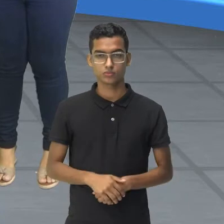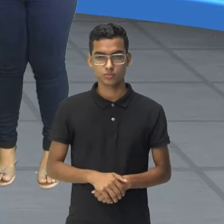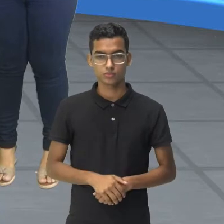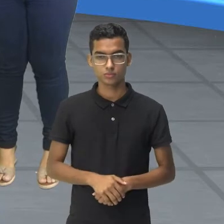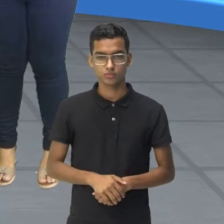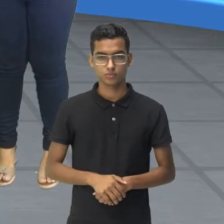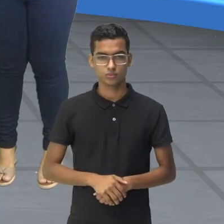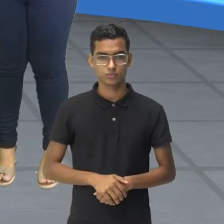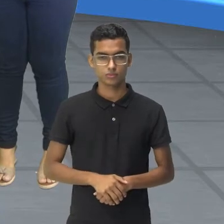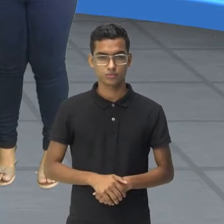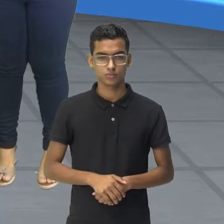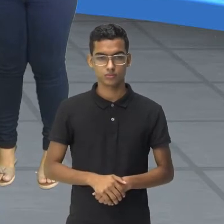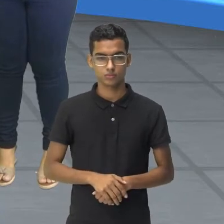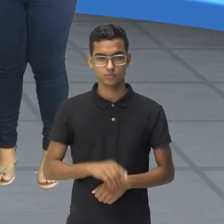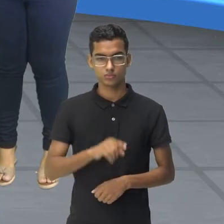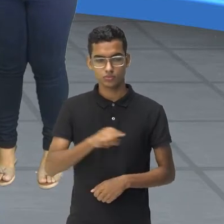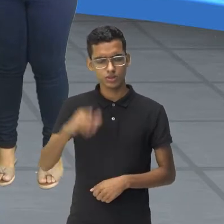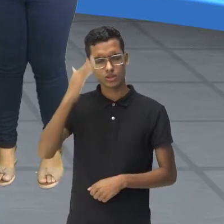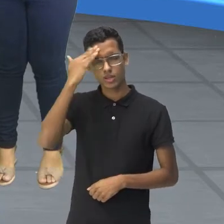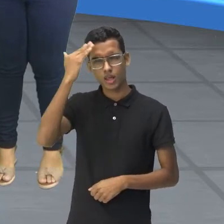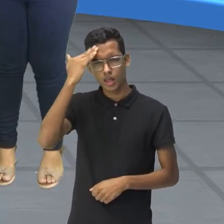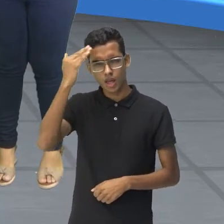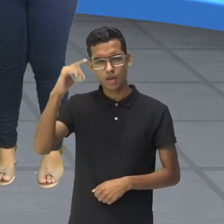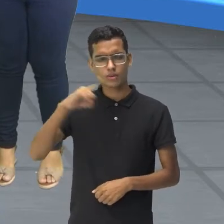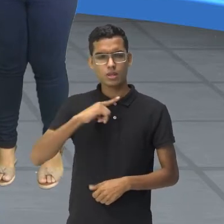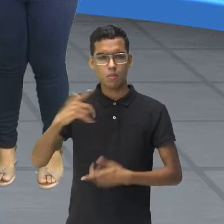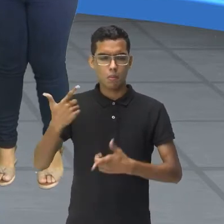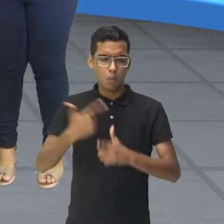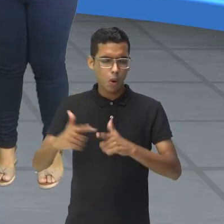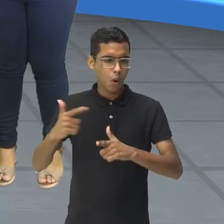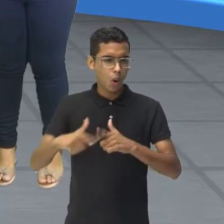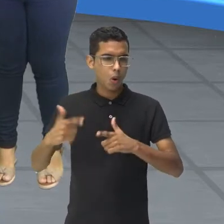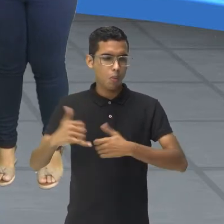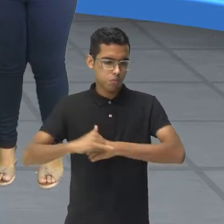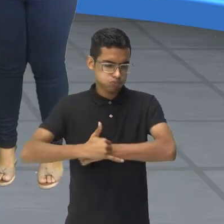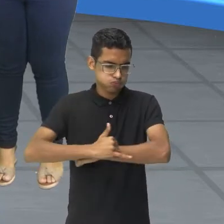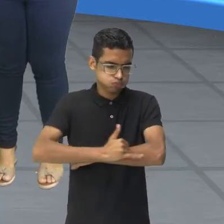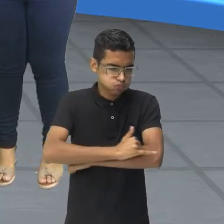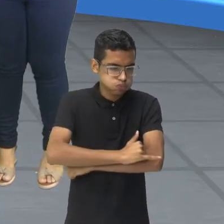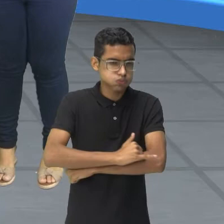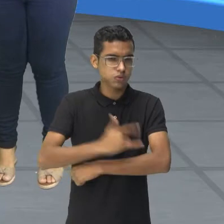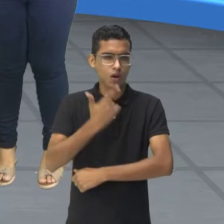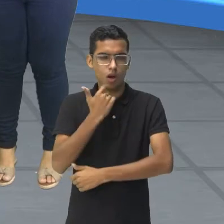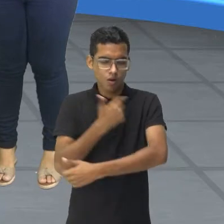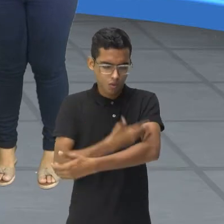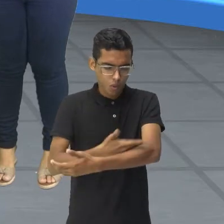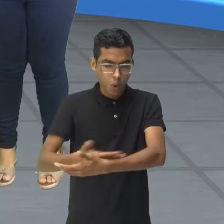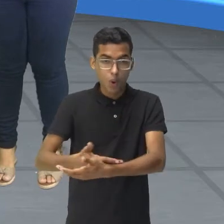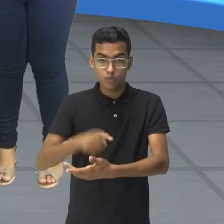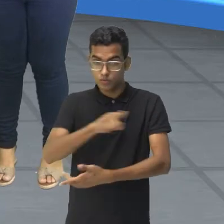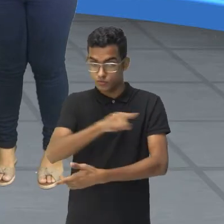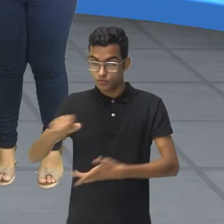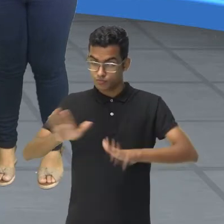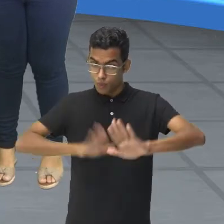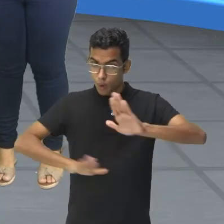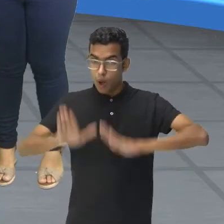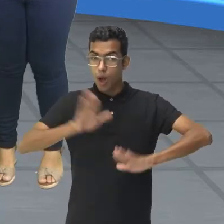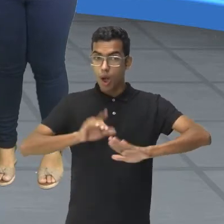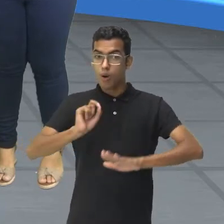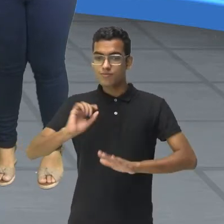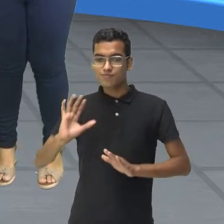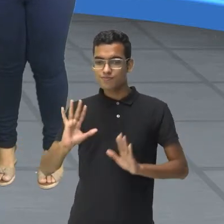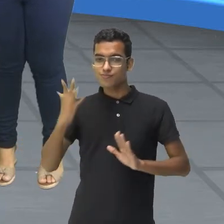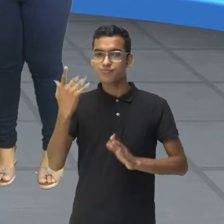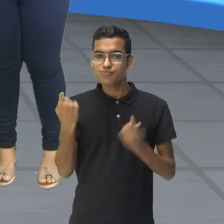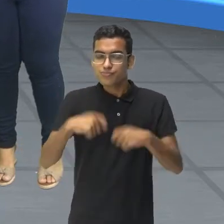Então, quem sabe que tem aí um problema com as gordurinhas nas suas veias e artérias, cuidado, olha só o que pode acontecer